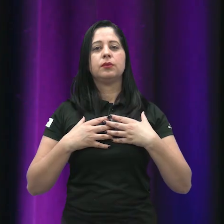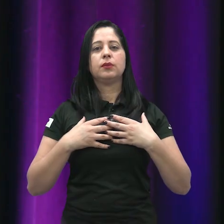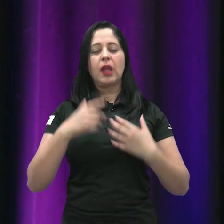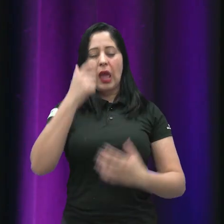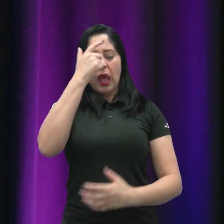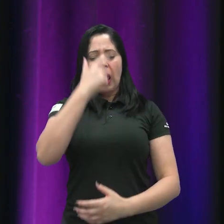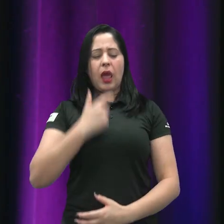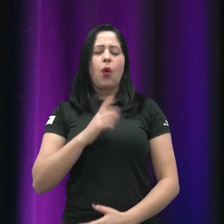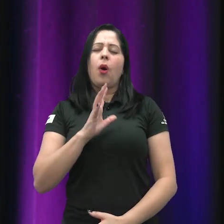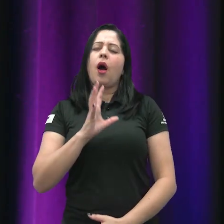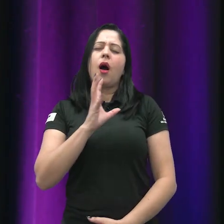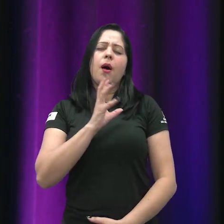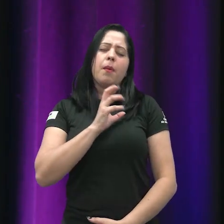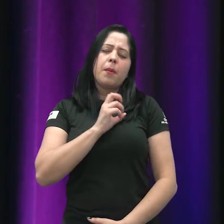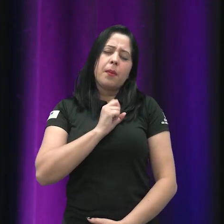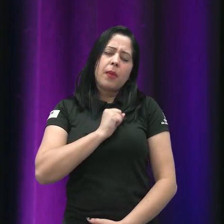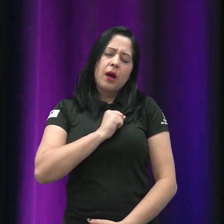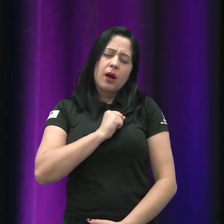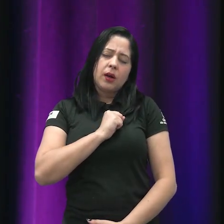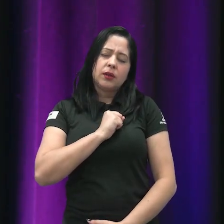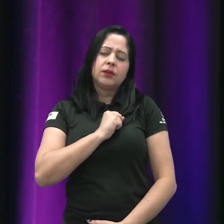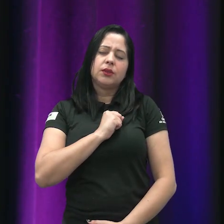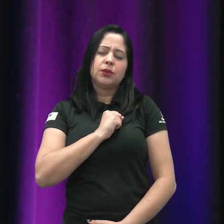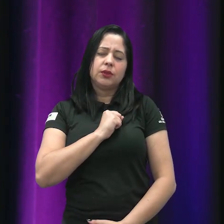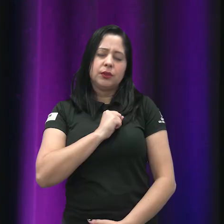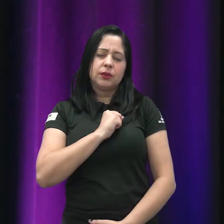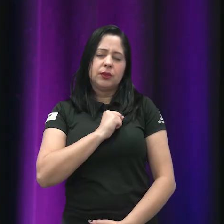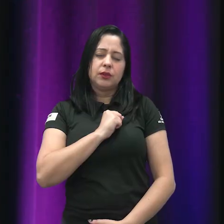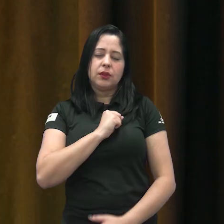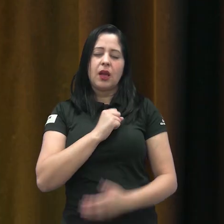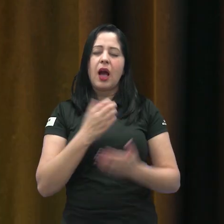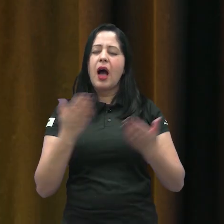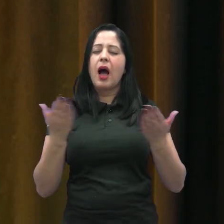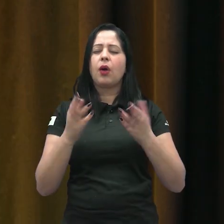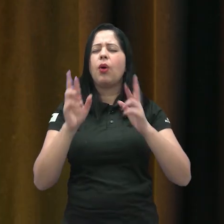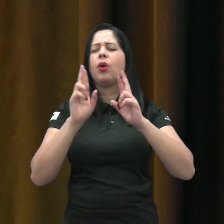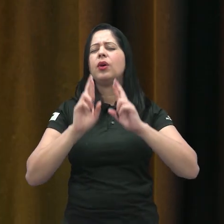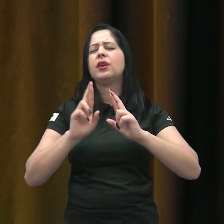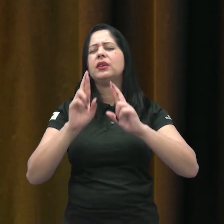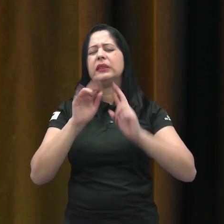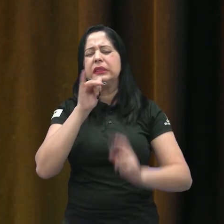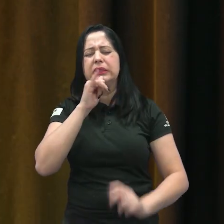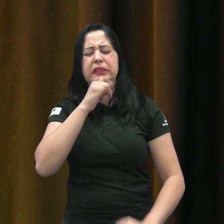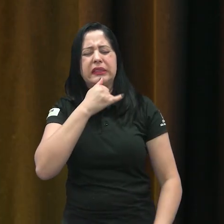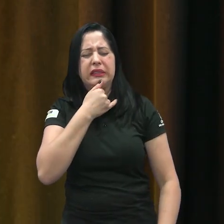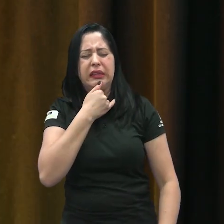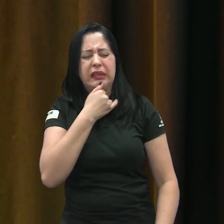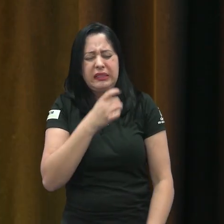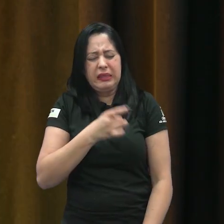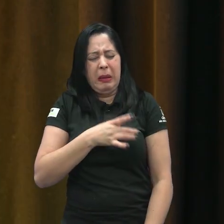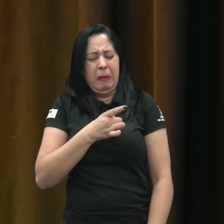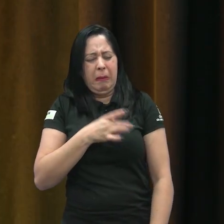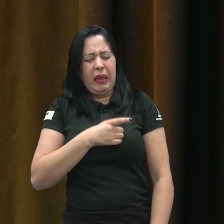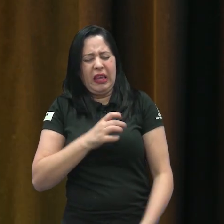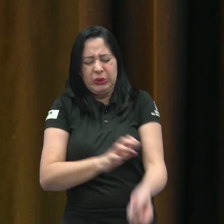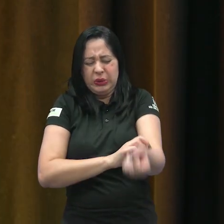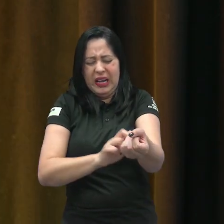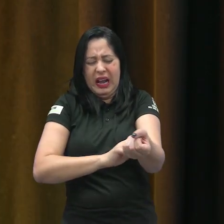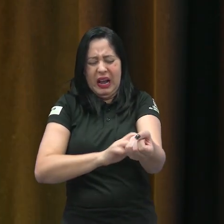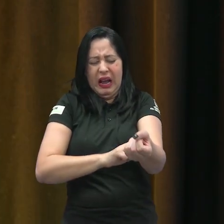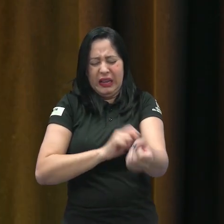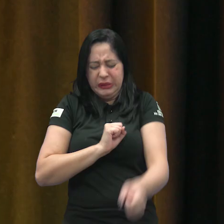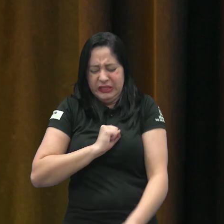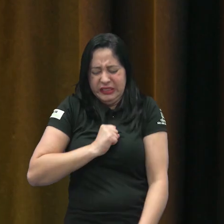Amado eu sou. Limpe em mim agora toda expectativa, tristeza, medo,